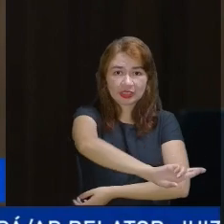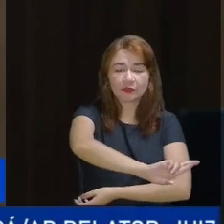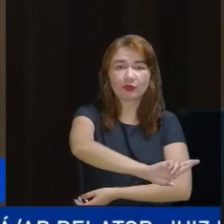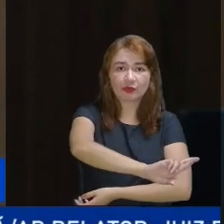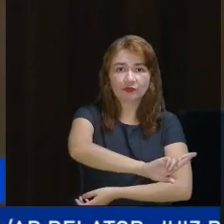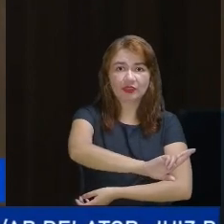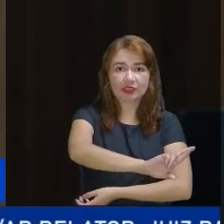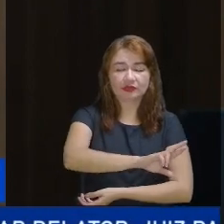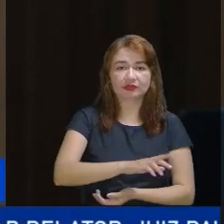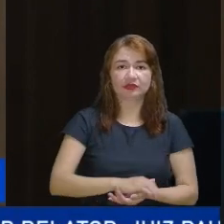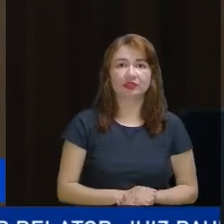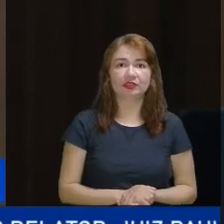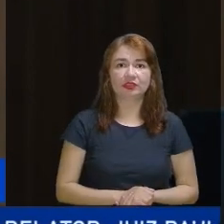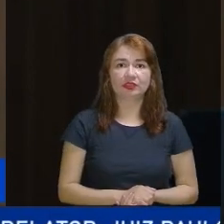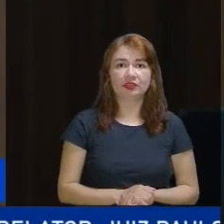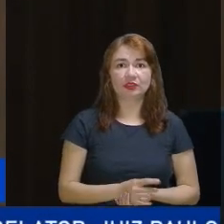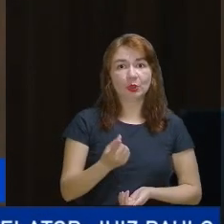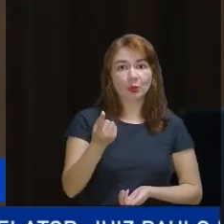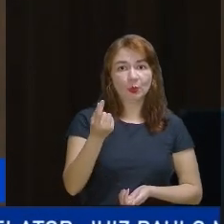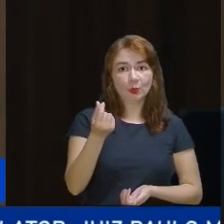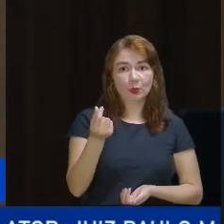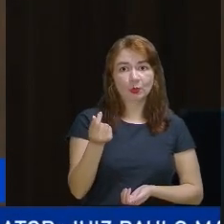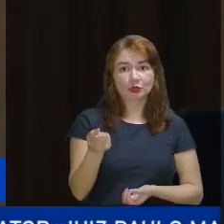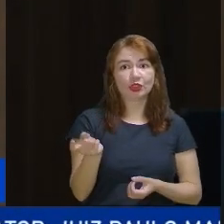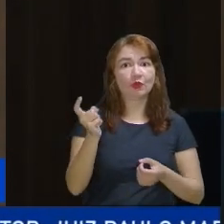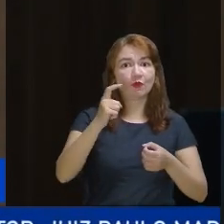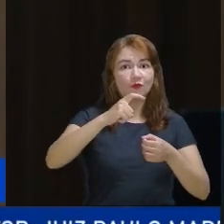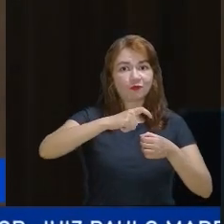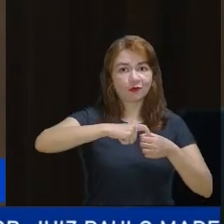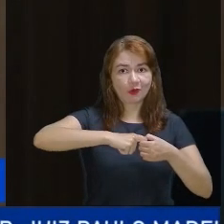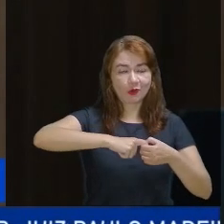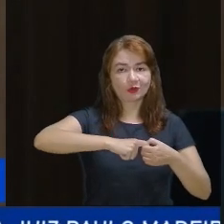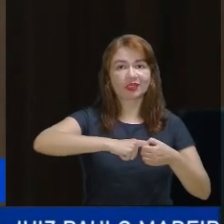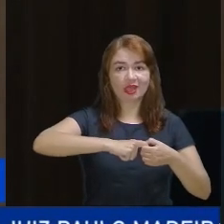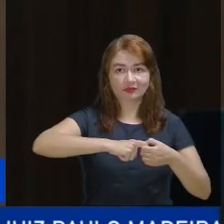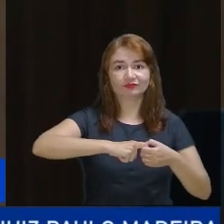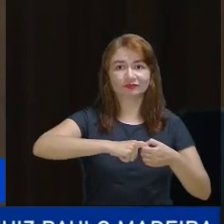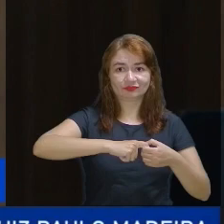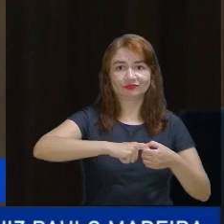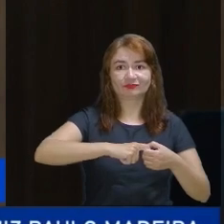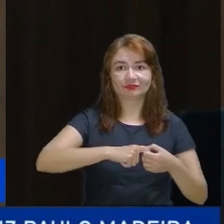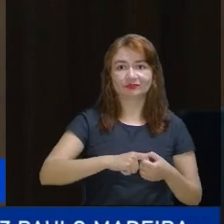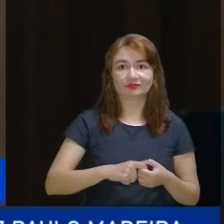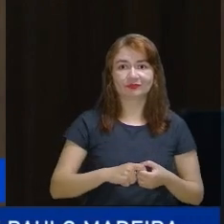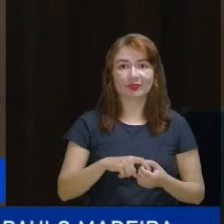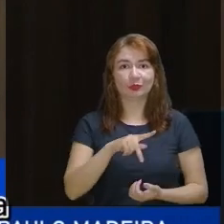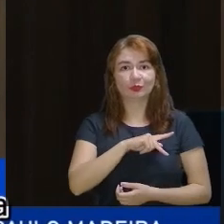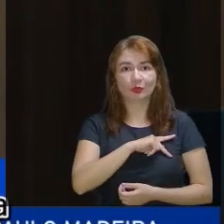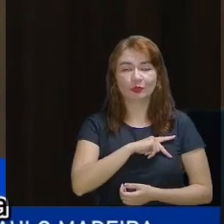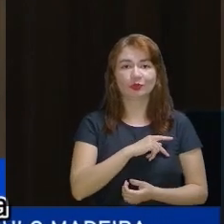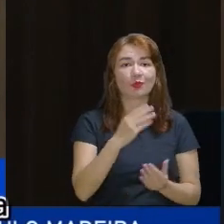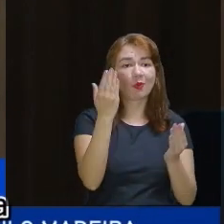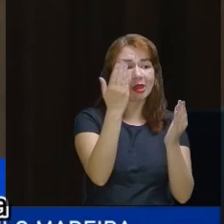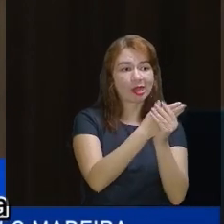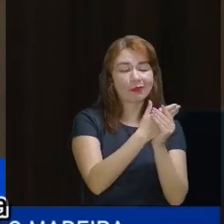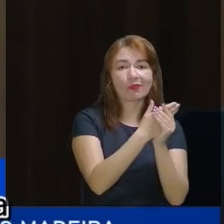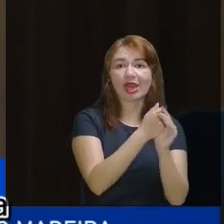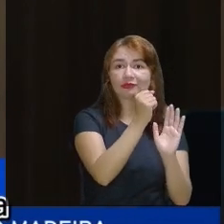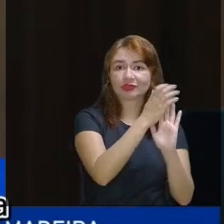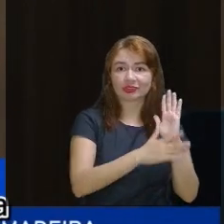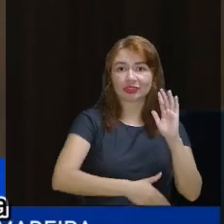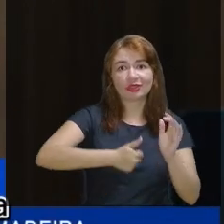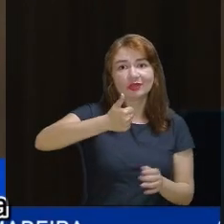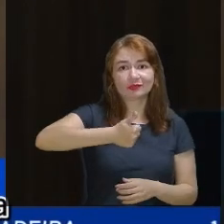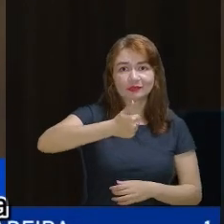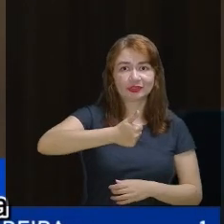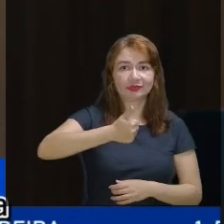recolher o dinheiro que recebeu aos cofres da União e ele entrou com o primeiro embargo, achando, defendendo